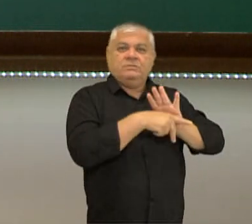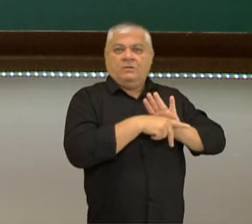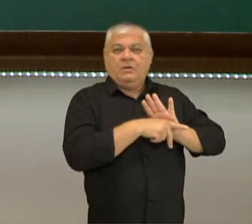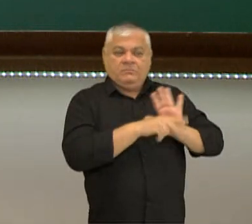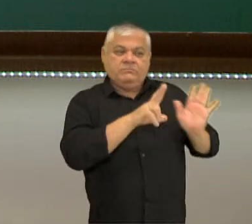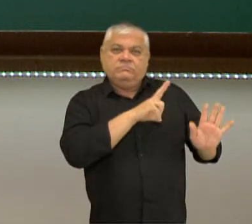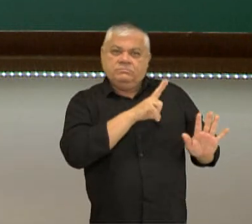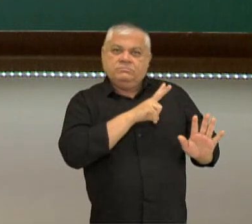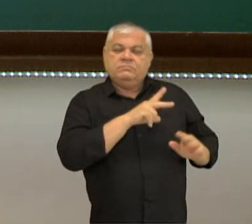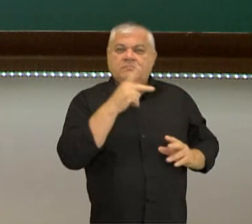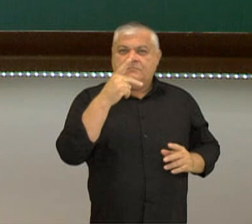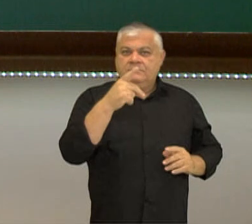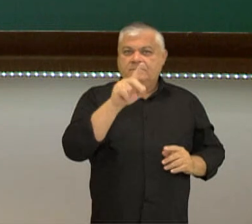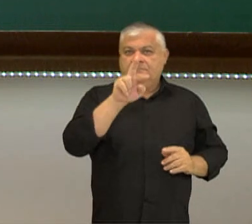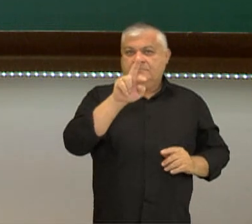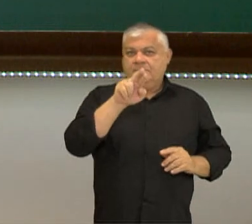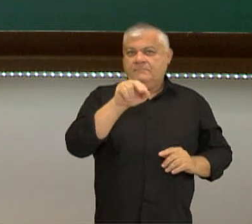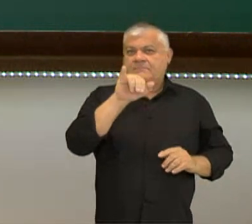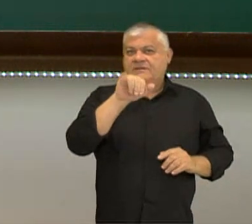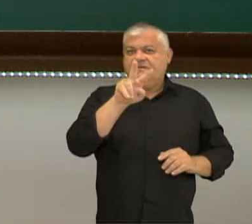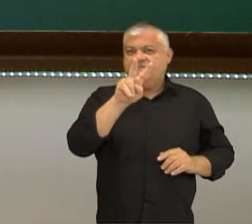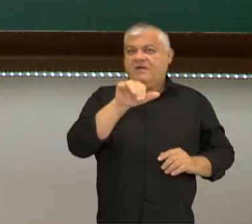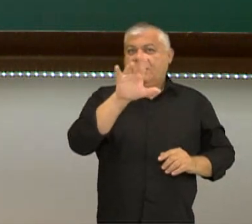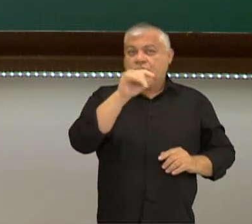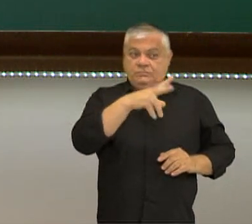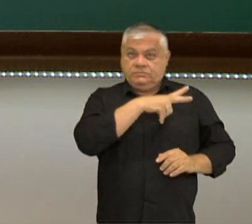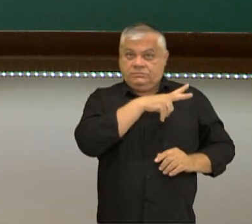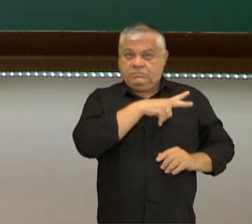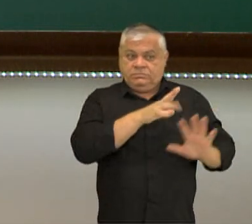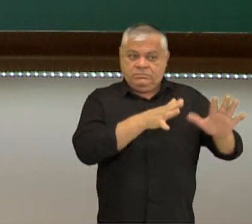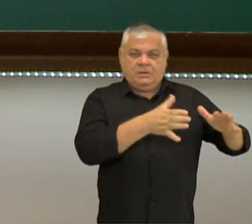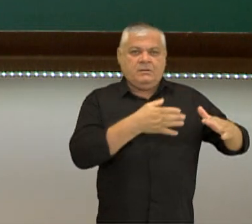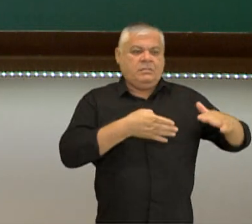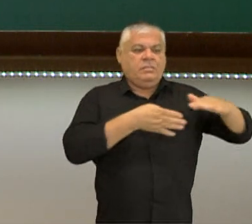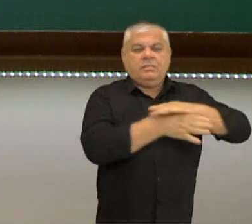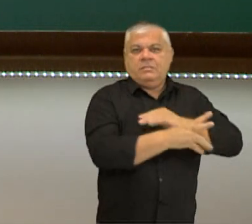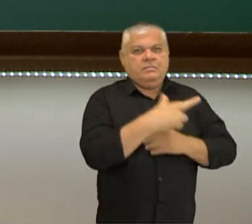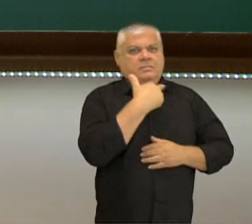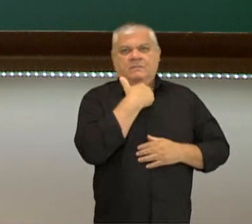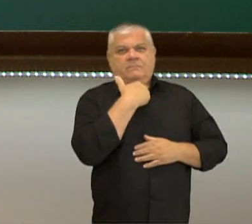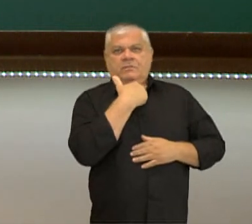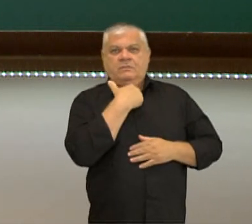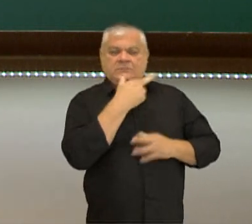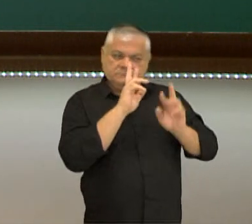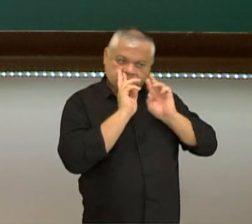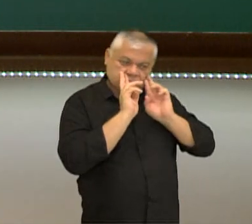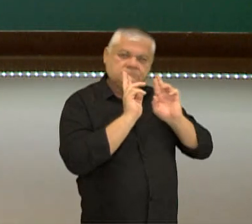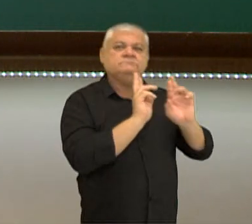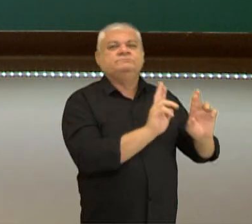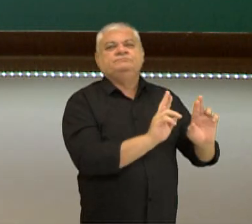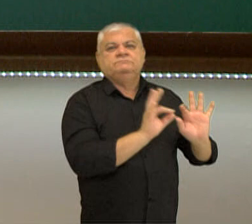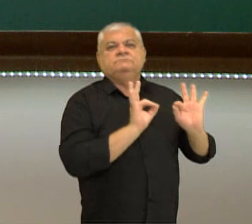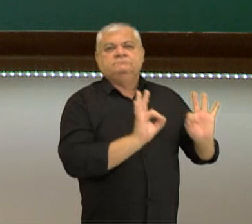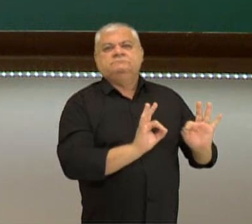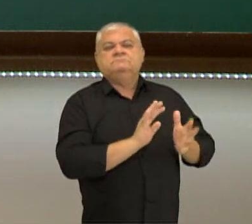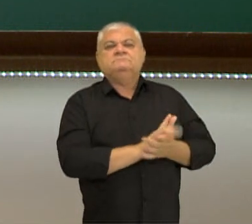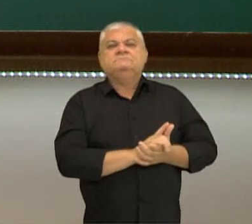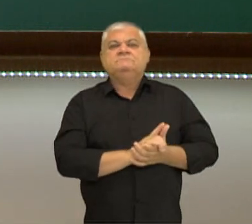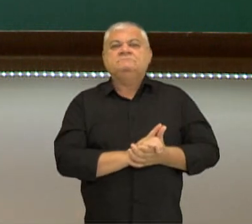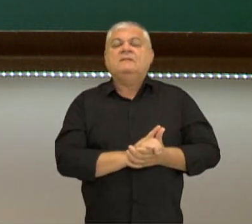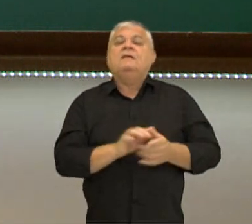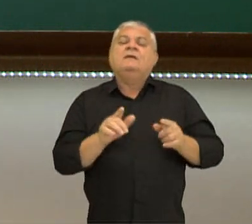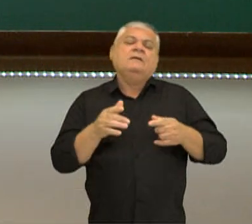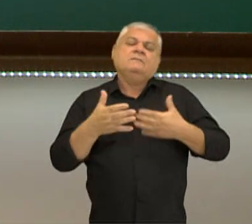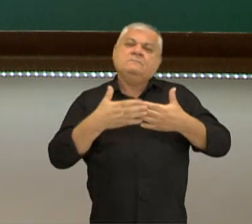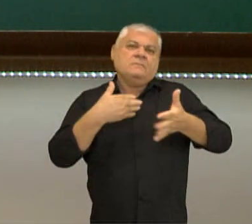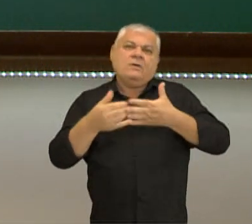empresas, enfim, que a gente tem que pensar nesses espaços, a gente não pode ir lá e usar o espaço sem uma autorização, né, mesmo